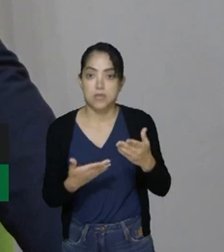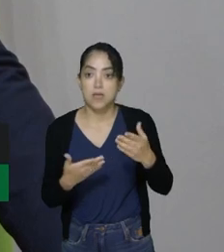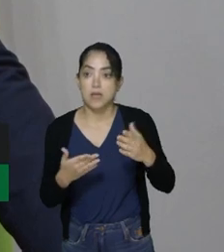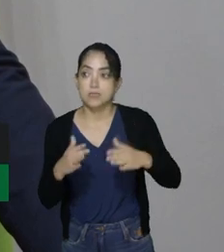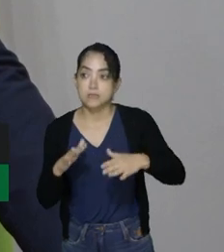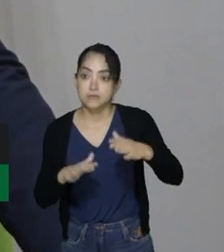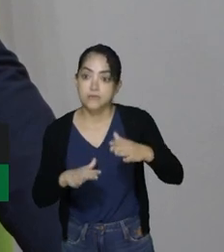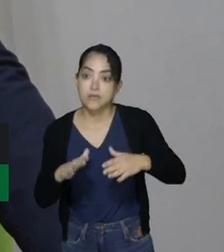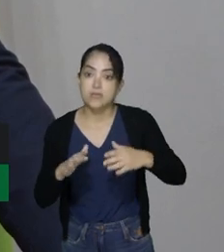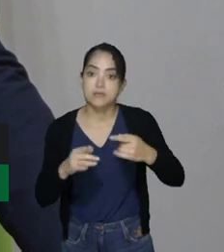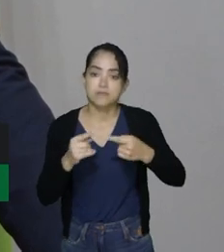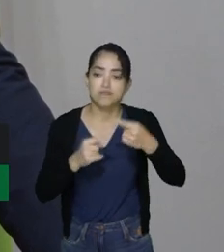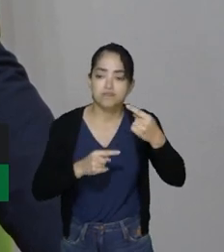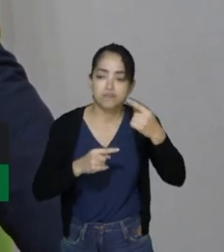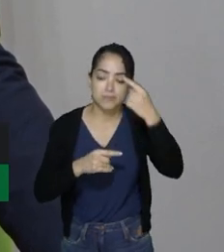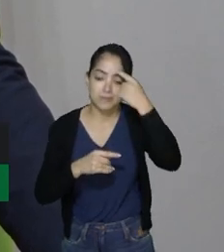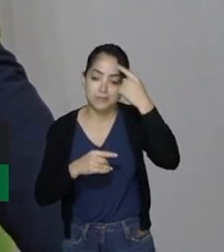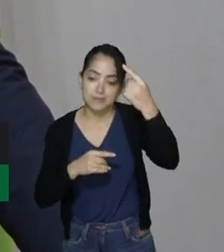fizeram crescer,